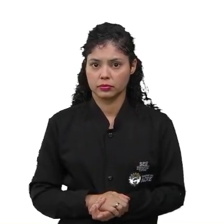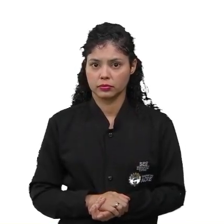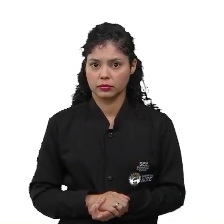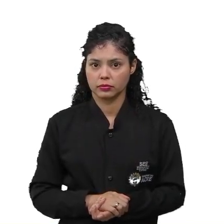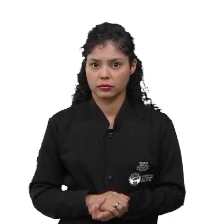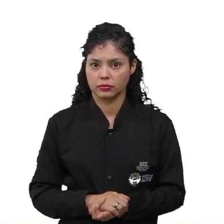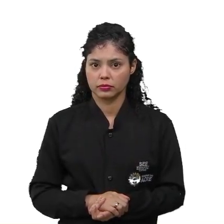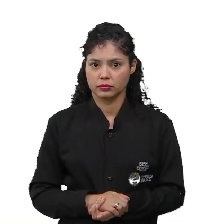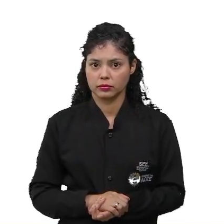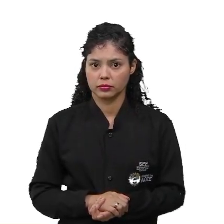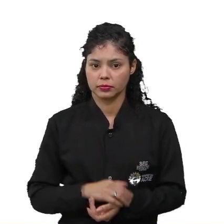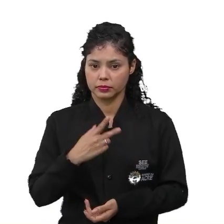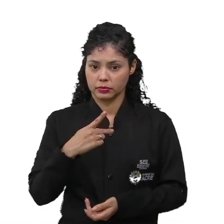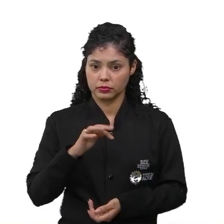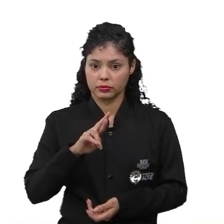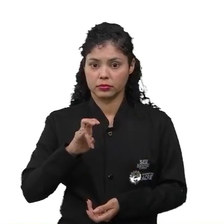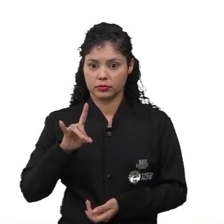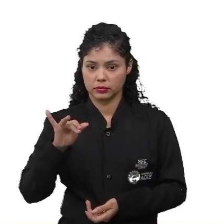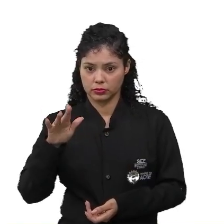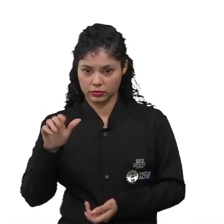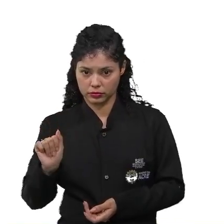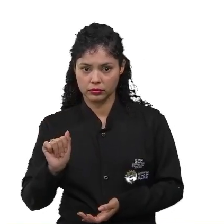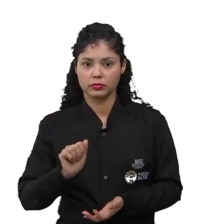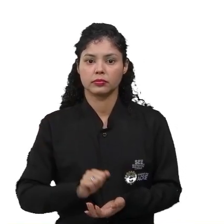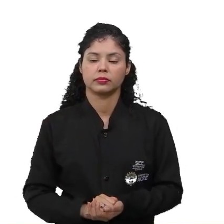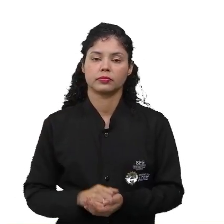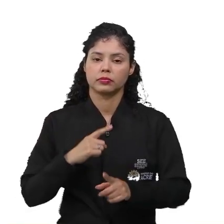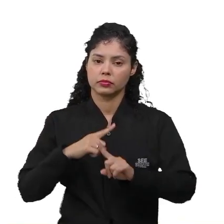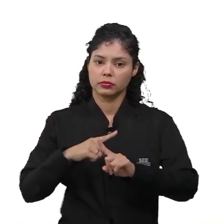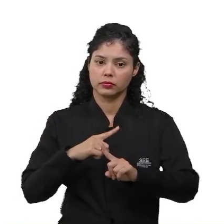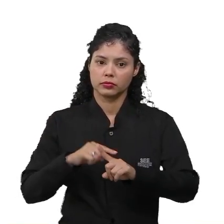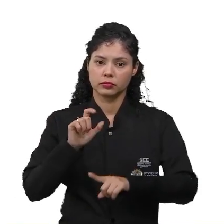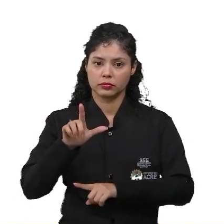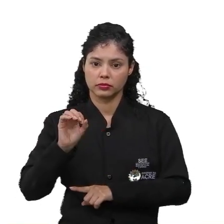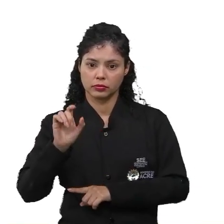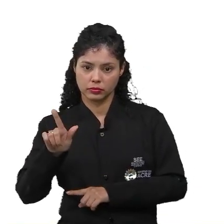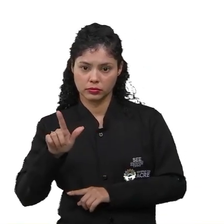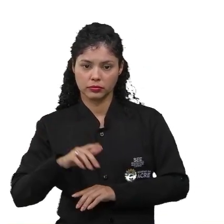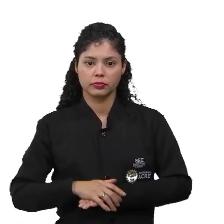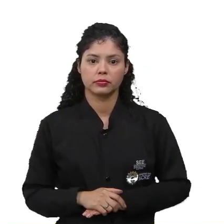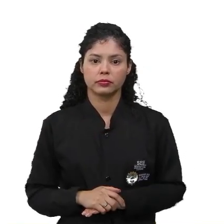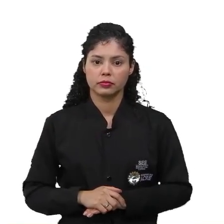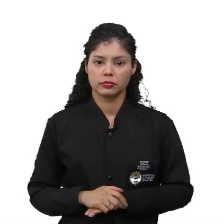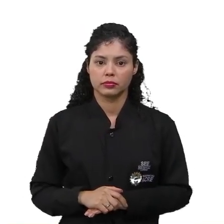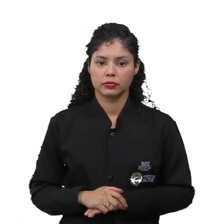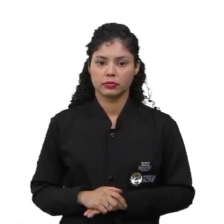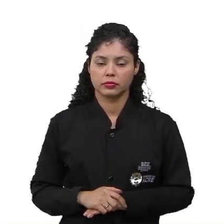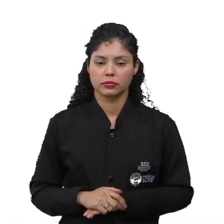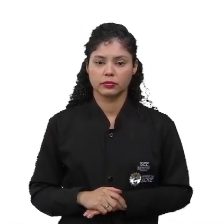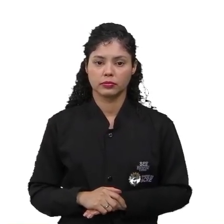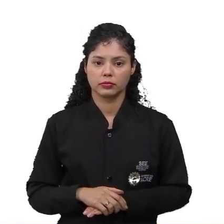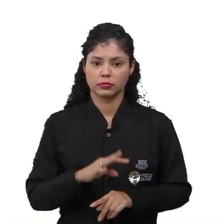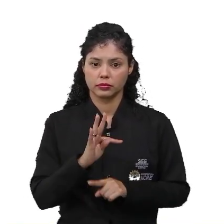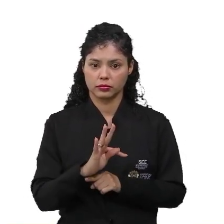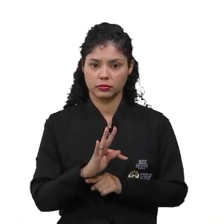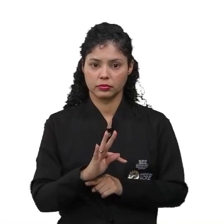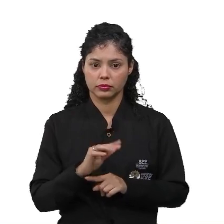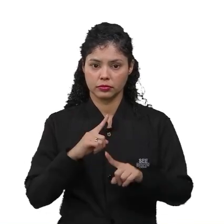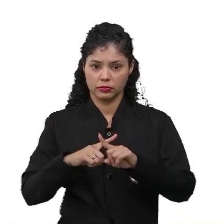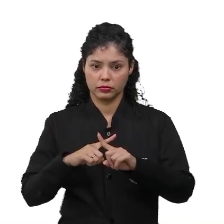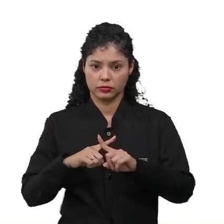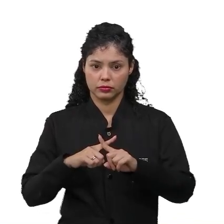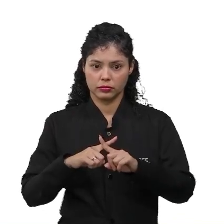uma coisa elevada à potência, eu posso tirar essa potência e multiplicar o logaritmo. Então, eu vou colocar aqui t vezes log